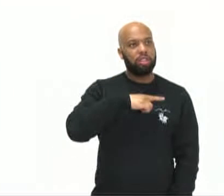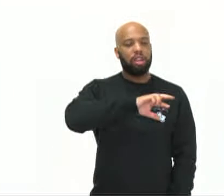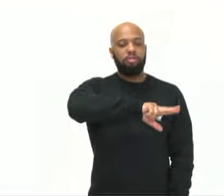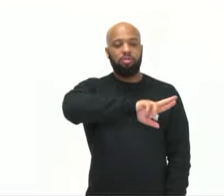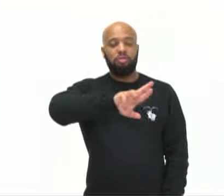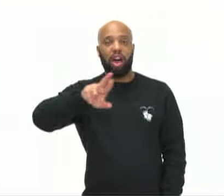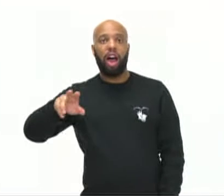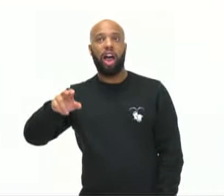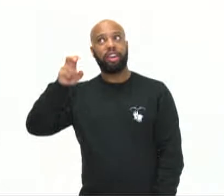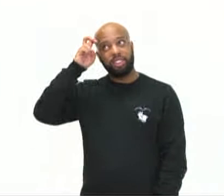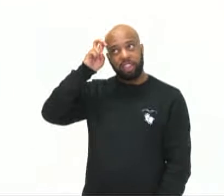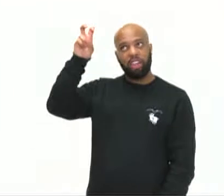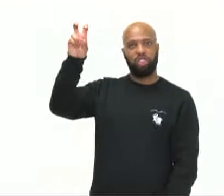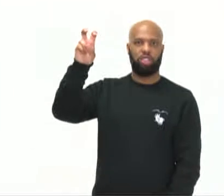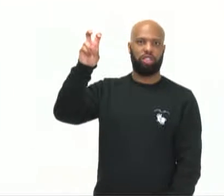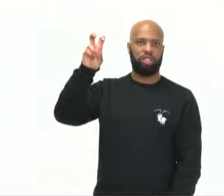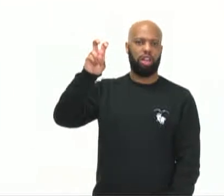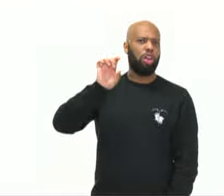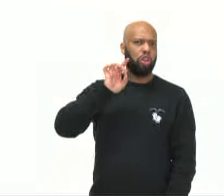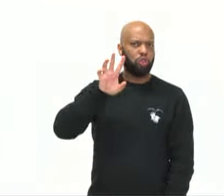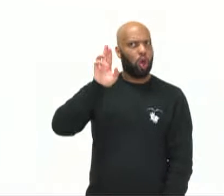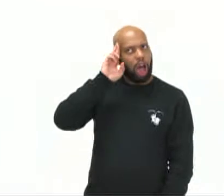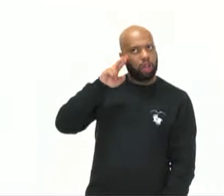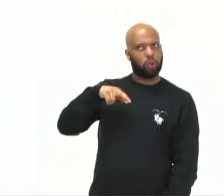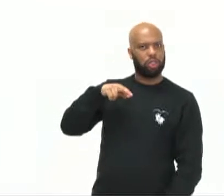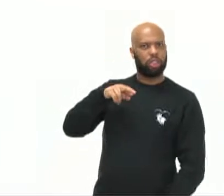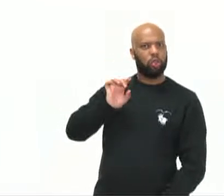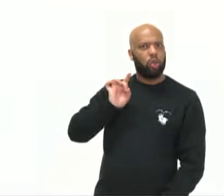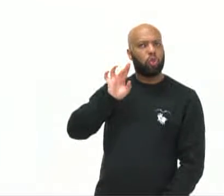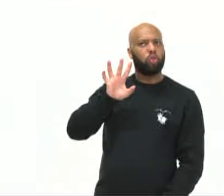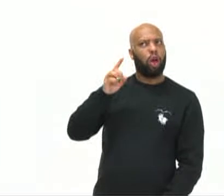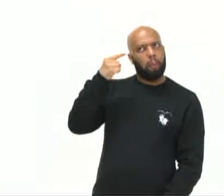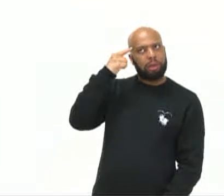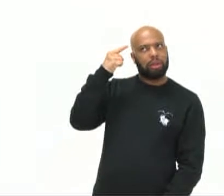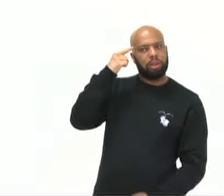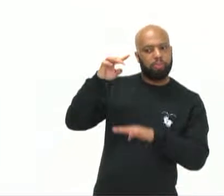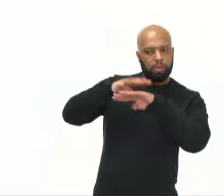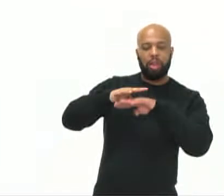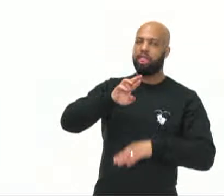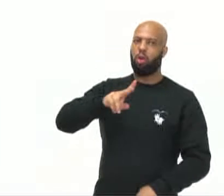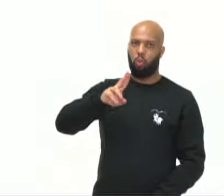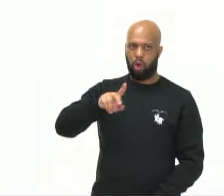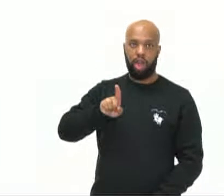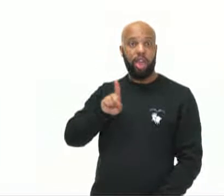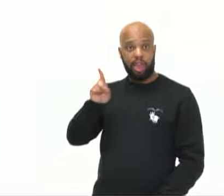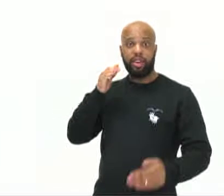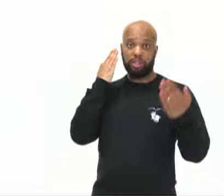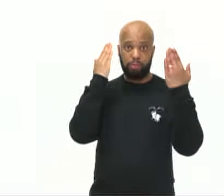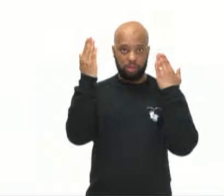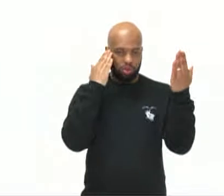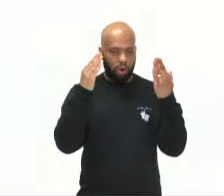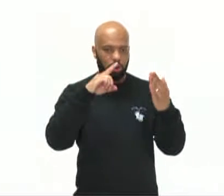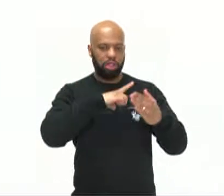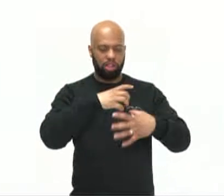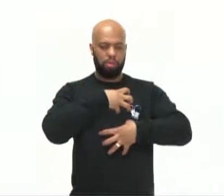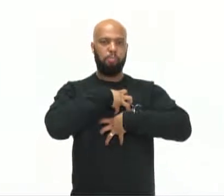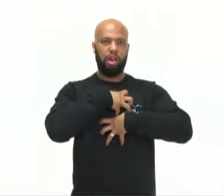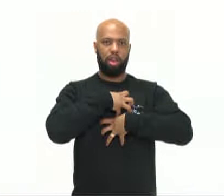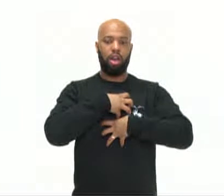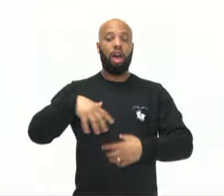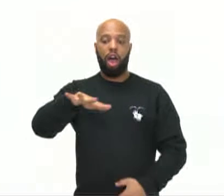várias aptidões além do raciocínio lógico-matemático, apresentado pelo psicólogo, causou grande impacto nos